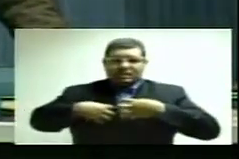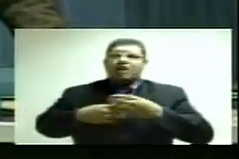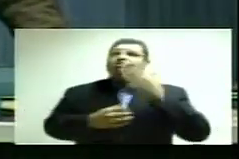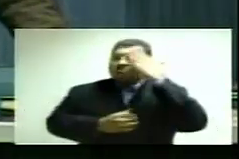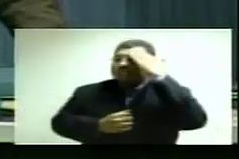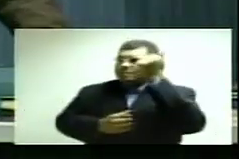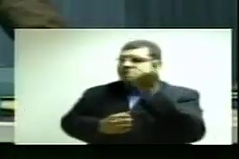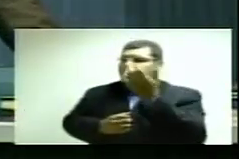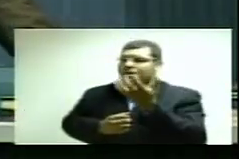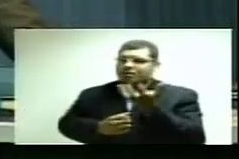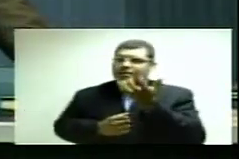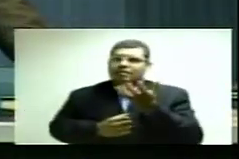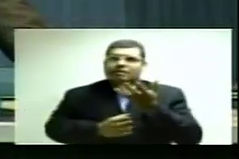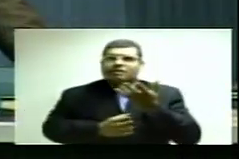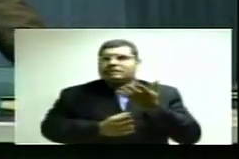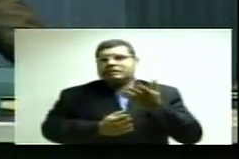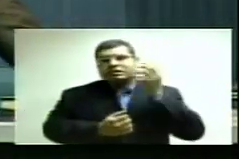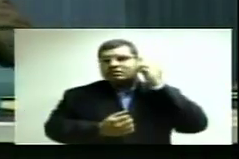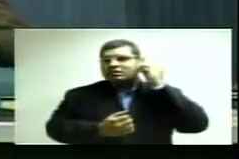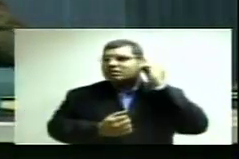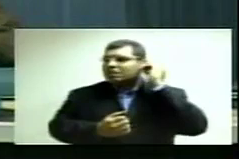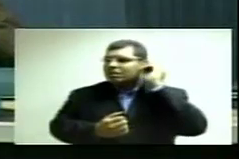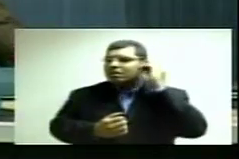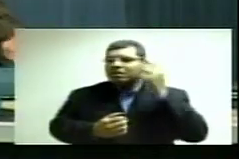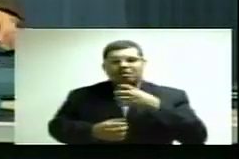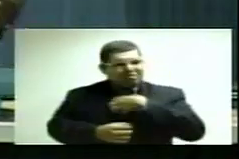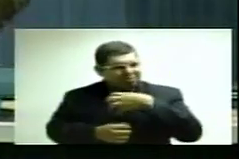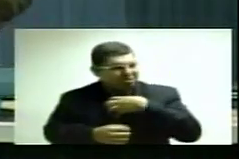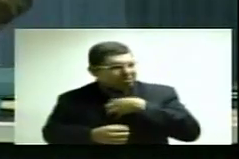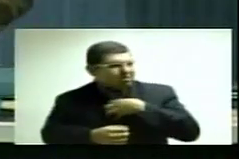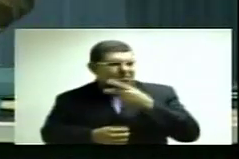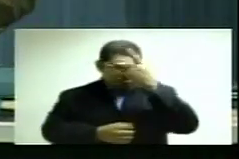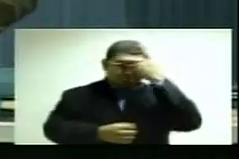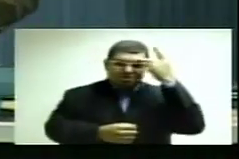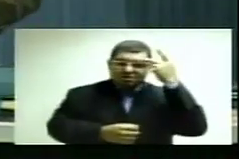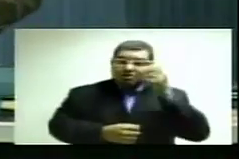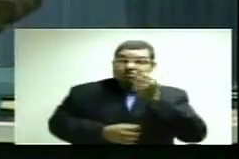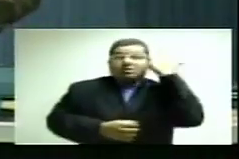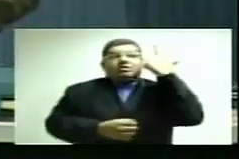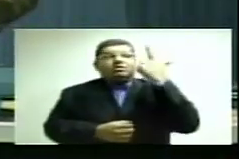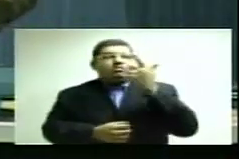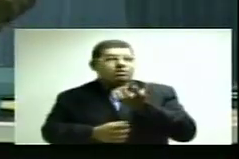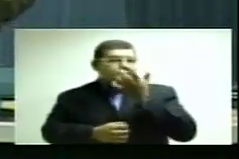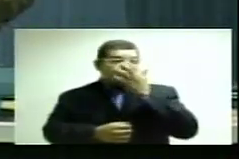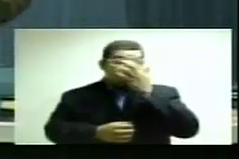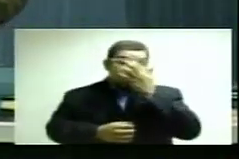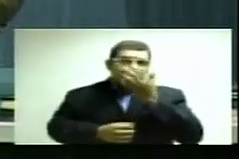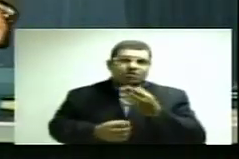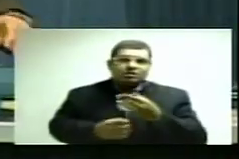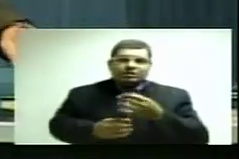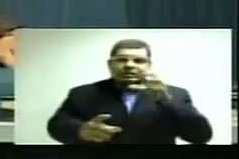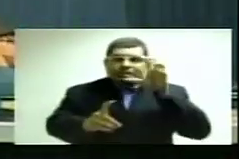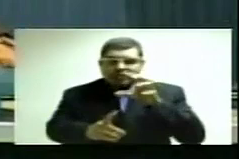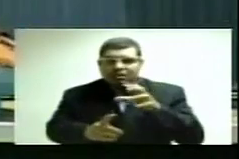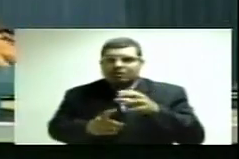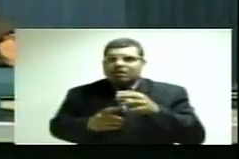Eu sei que desperta um sentimento na população de